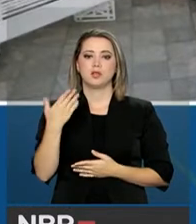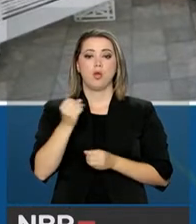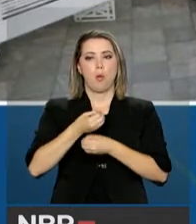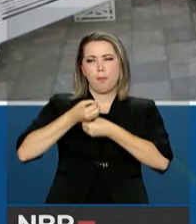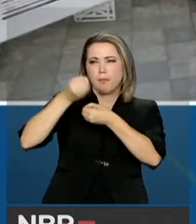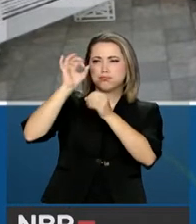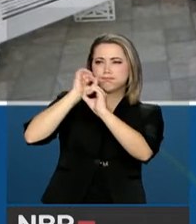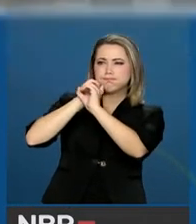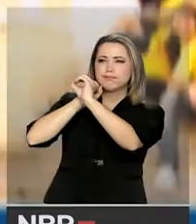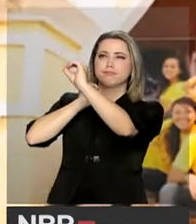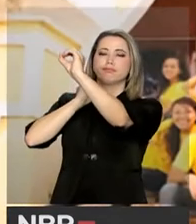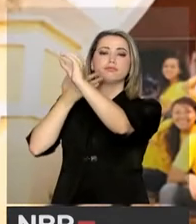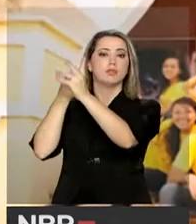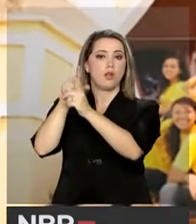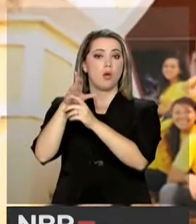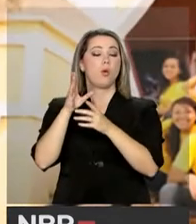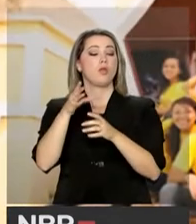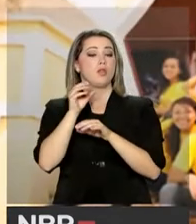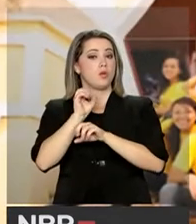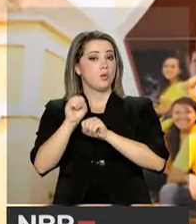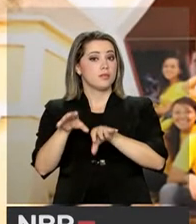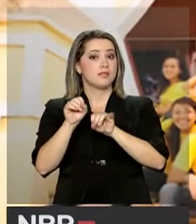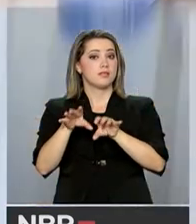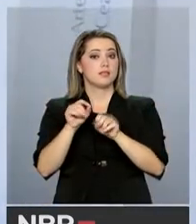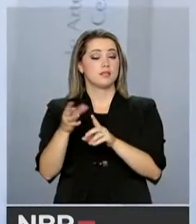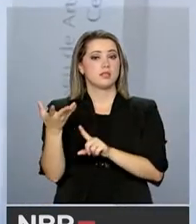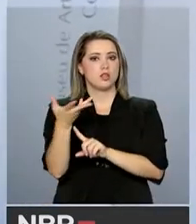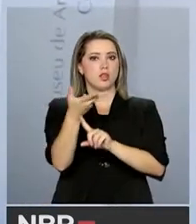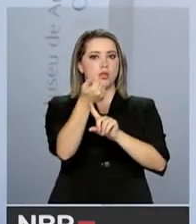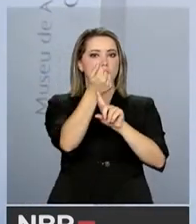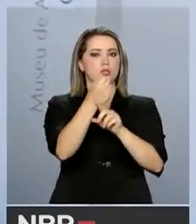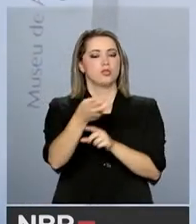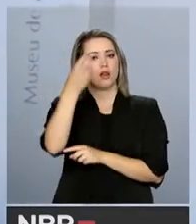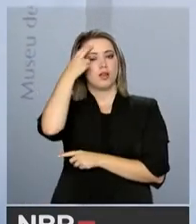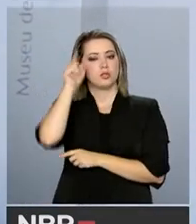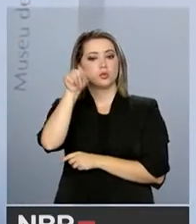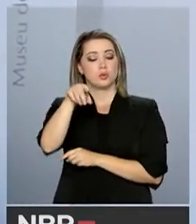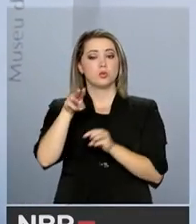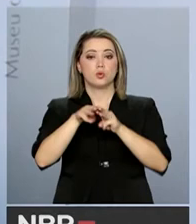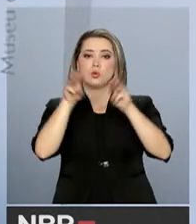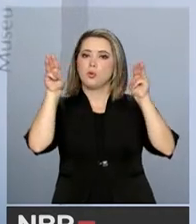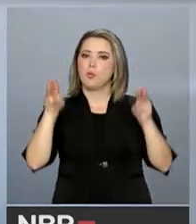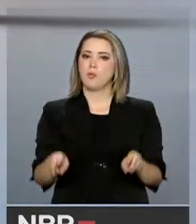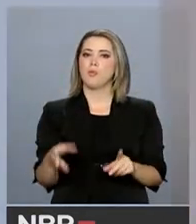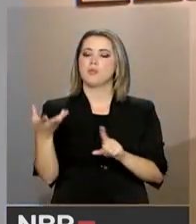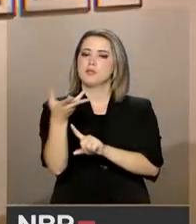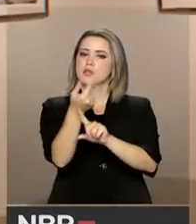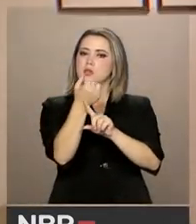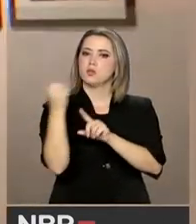planetário, uma escola de arte e cultura, um museu de arte contemporânea